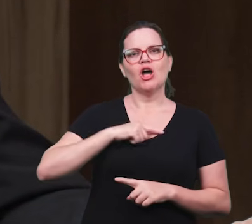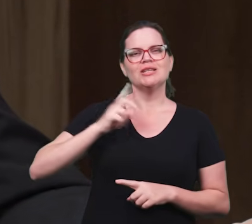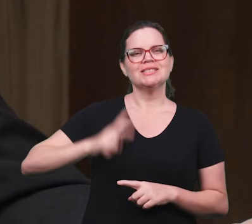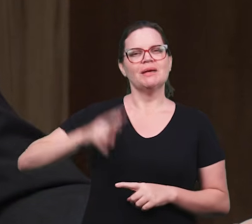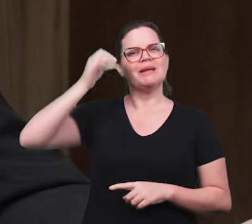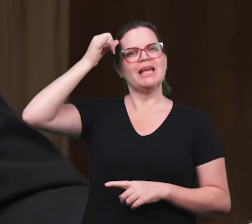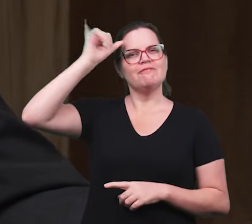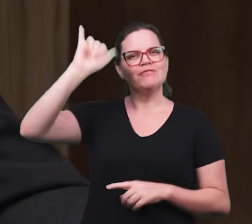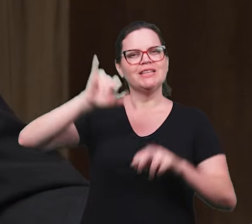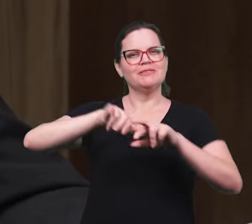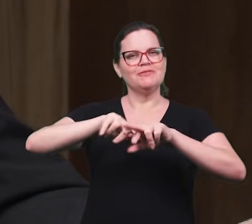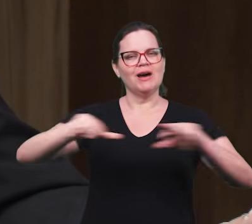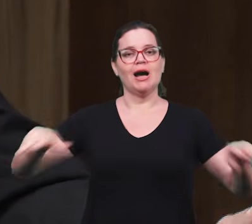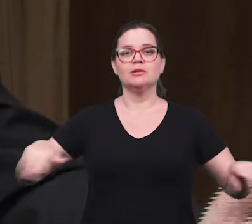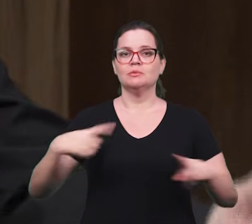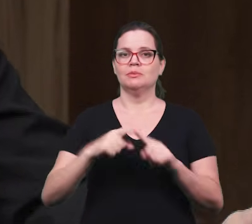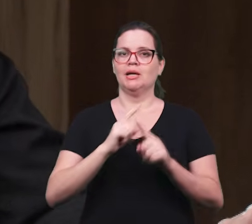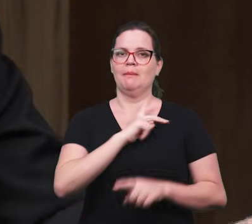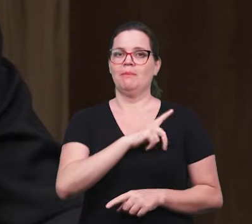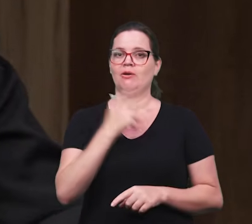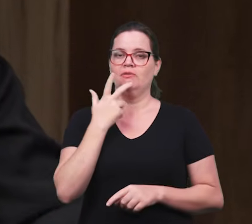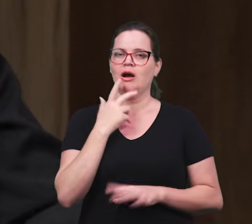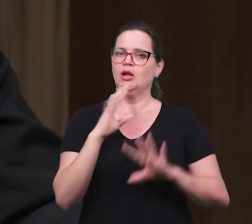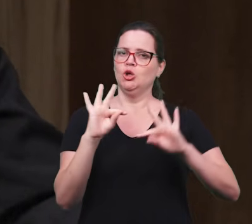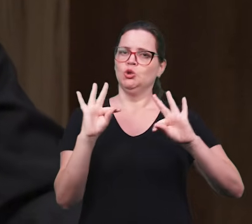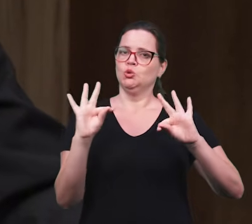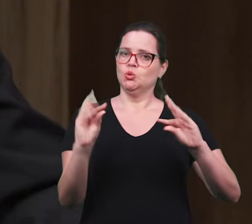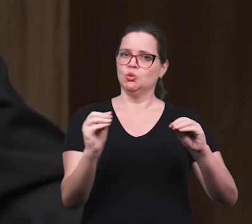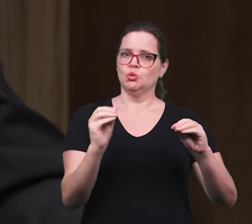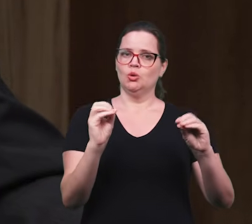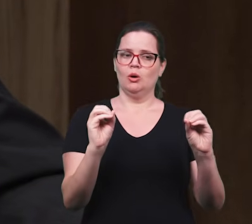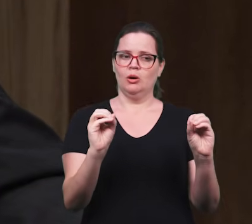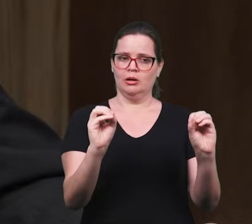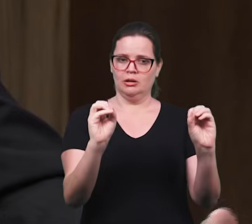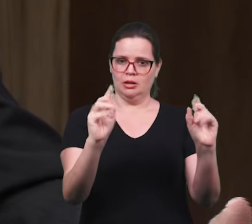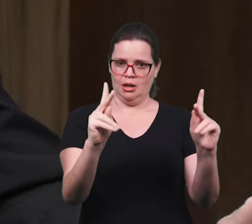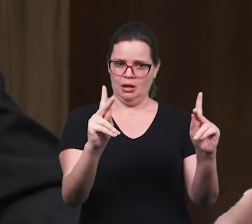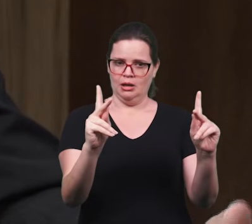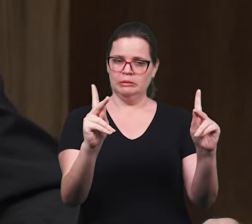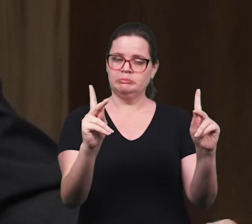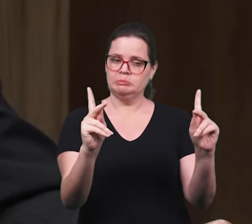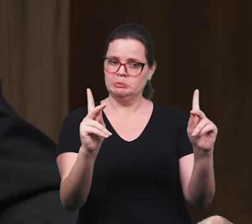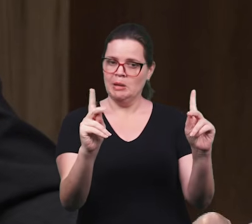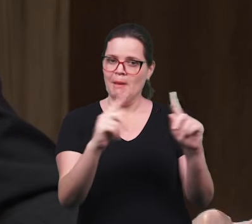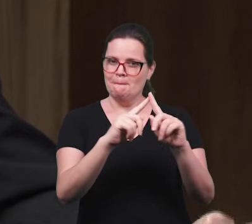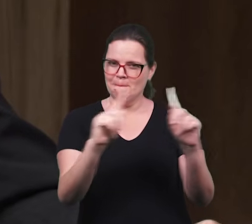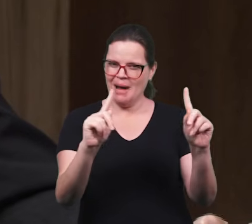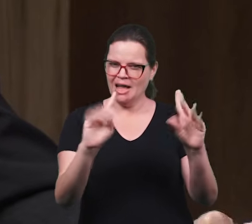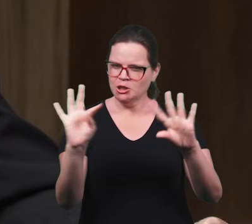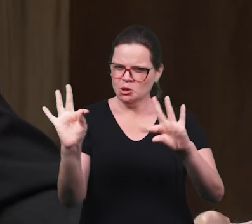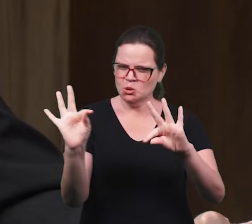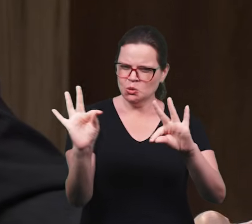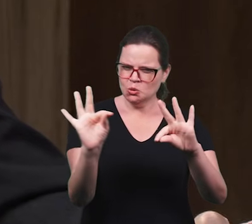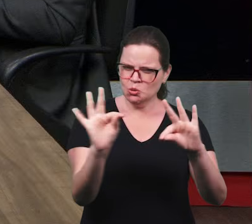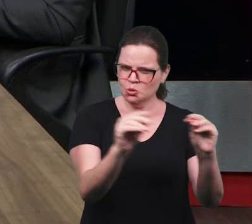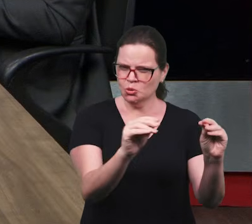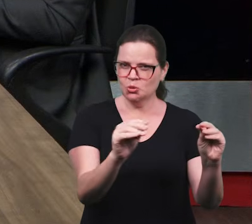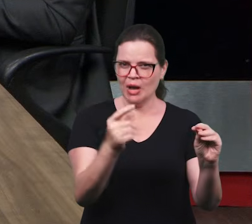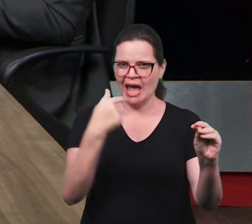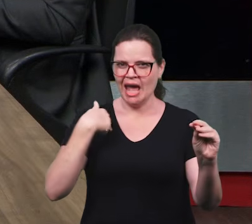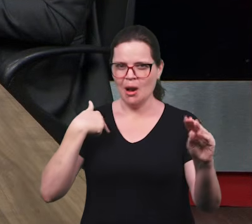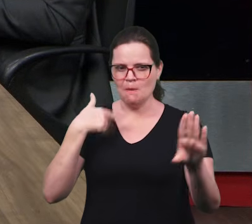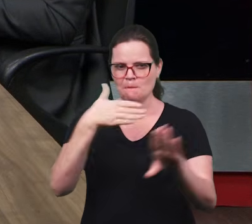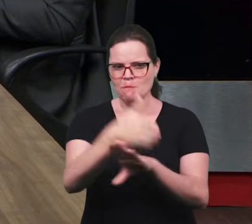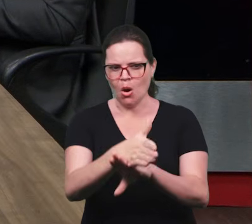lícito, né? Mas nem tudo me convém fazer. Por quê? Por que que muitas coisas não convém fazer?